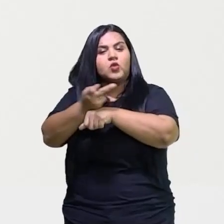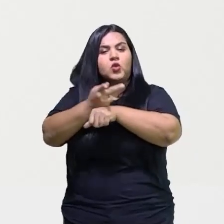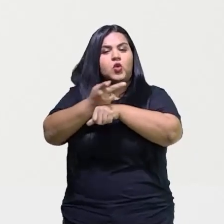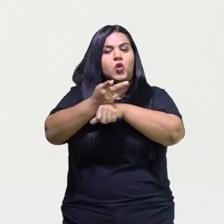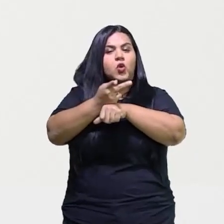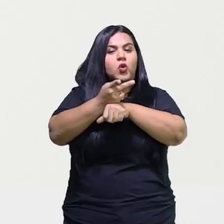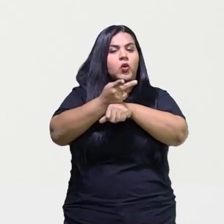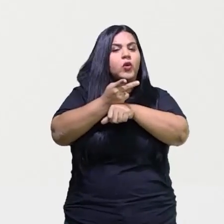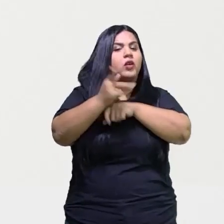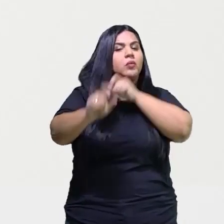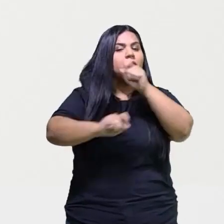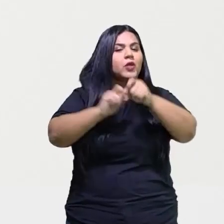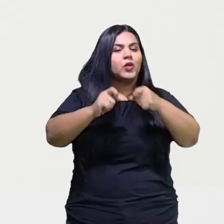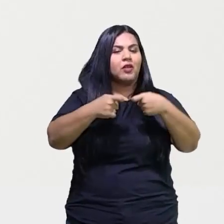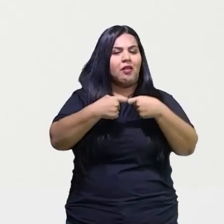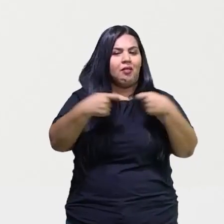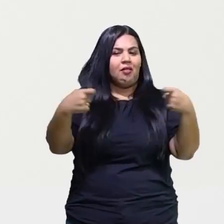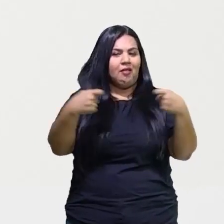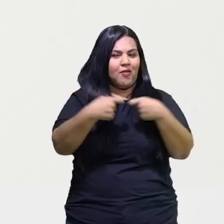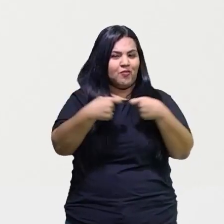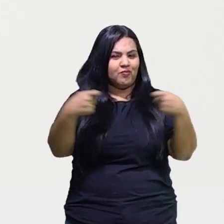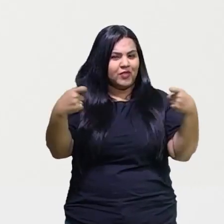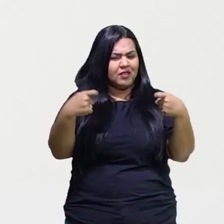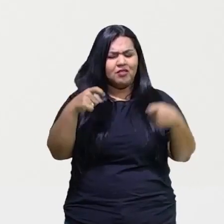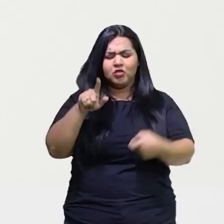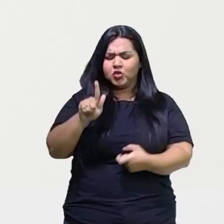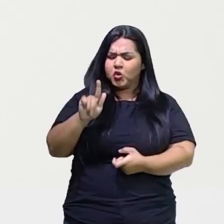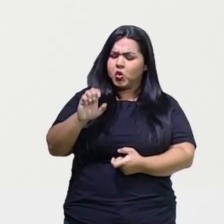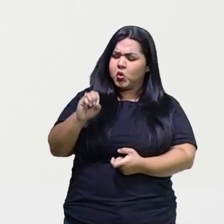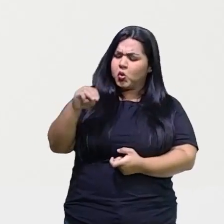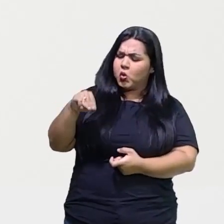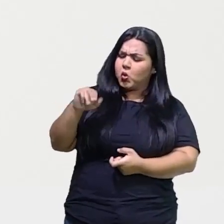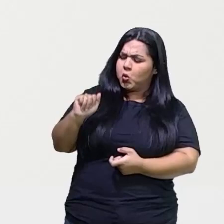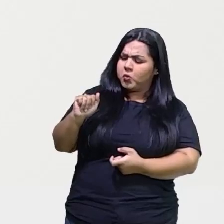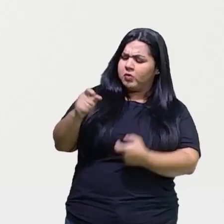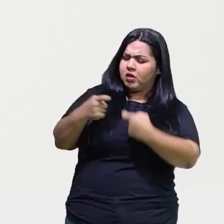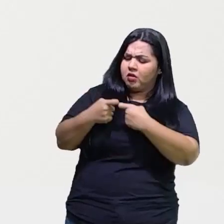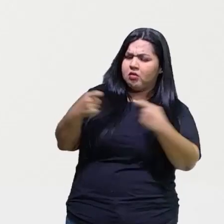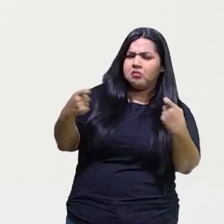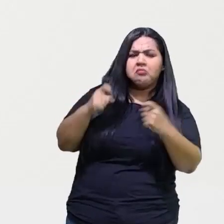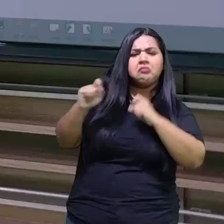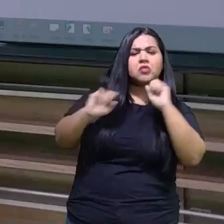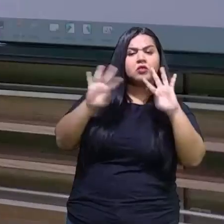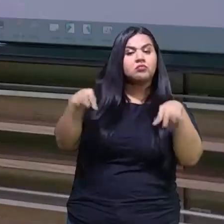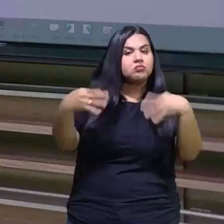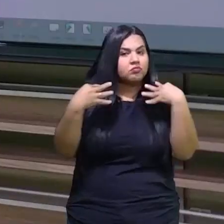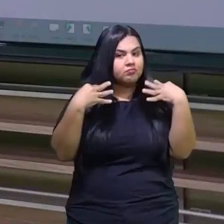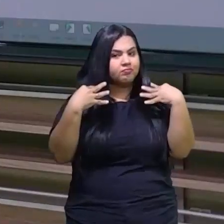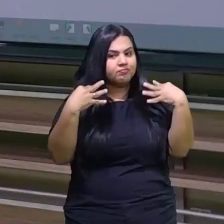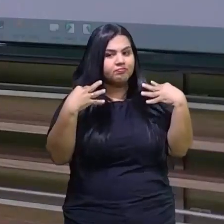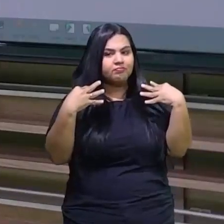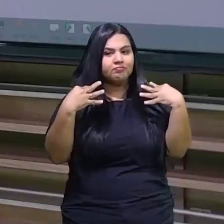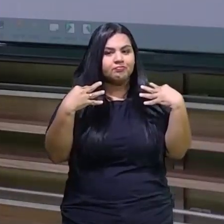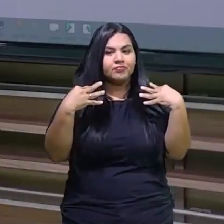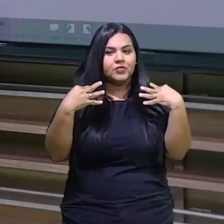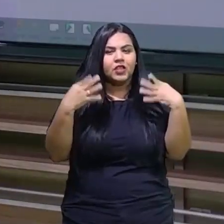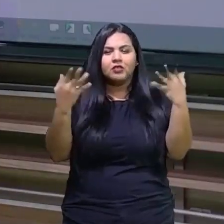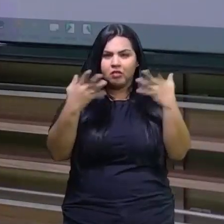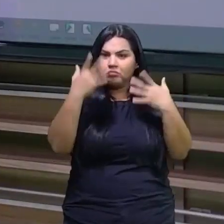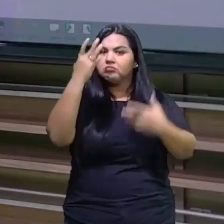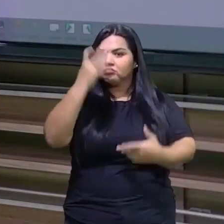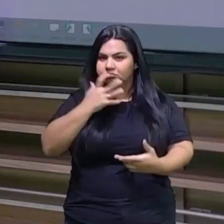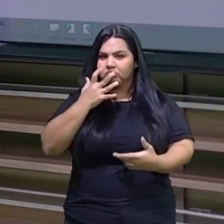presta muita atenção com esse nome, goma elástica. Olha para mim, que agora o negócio aqui é